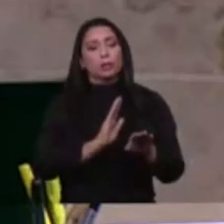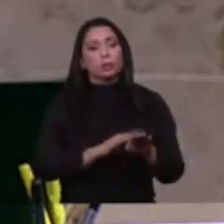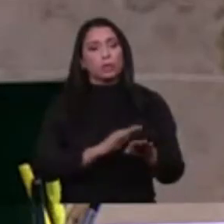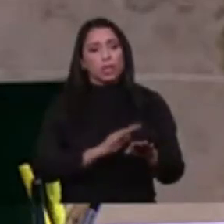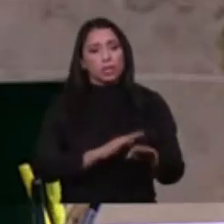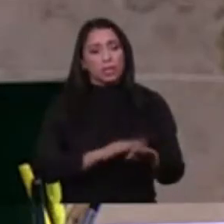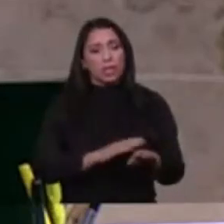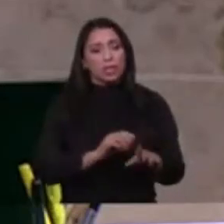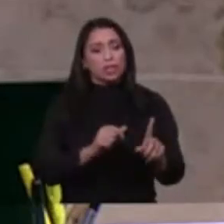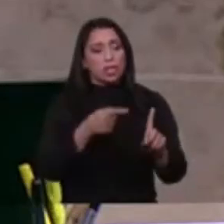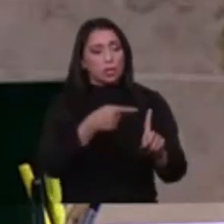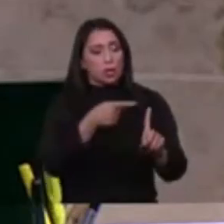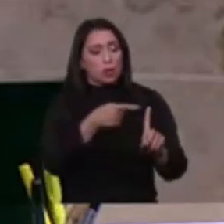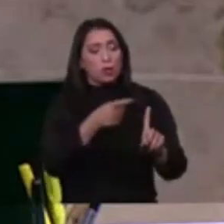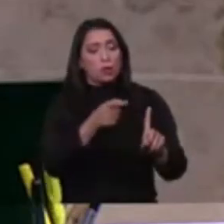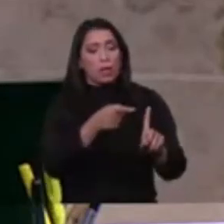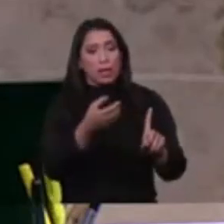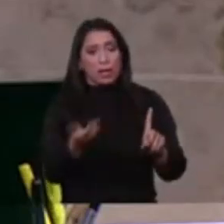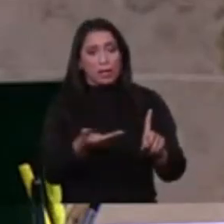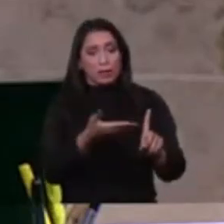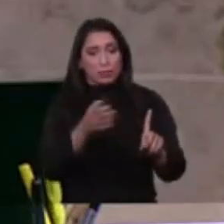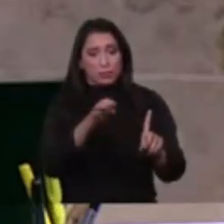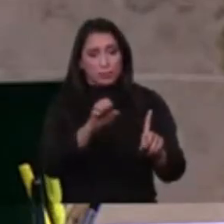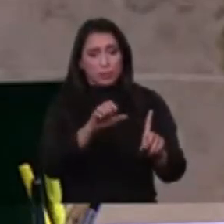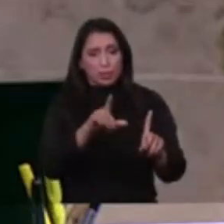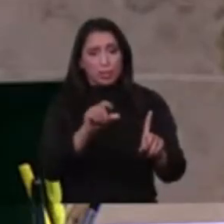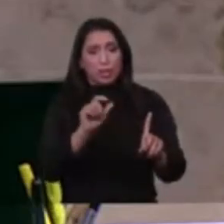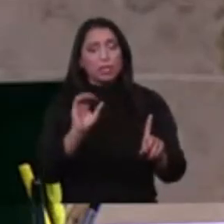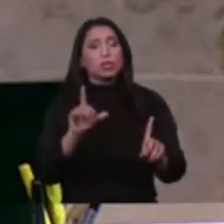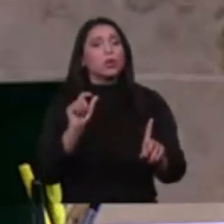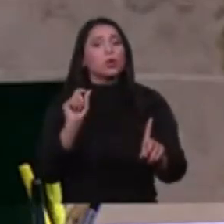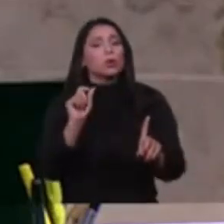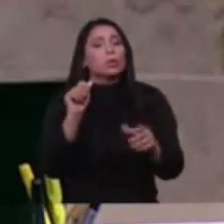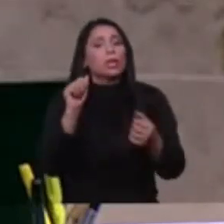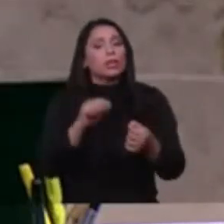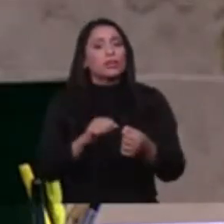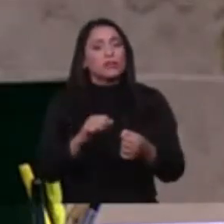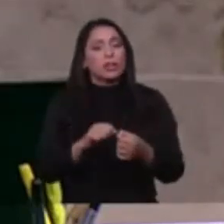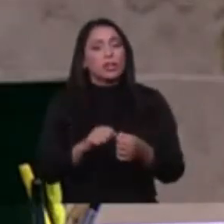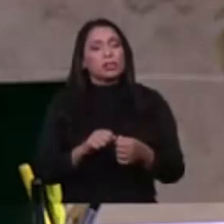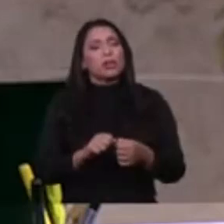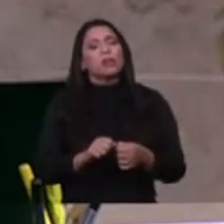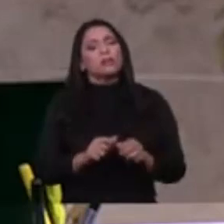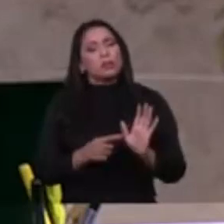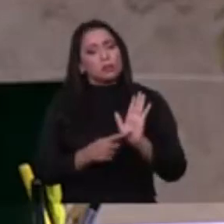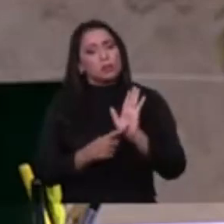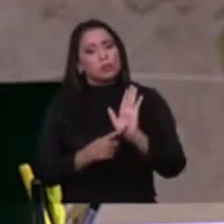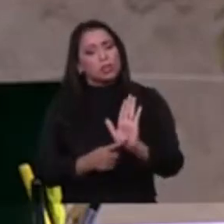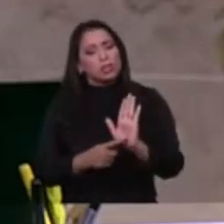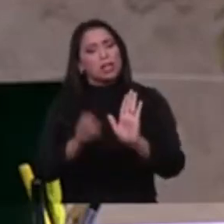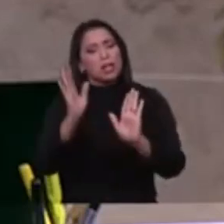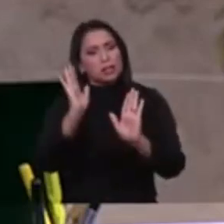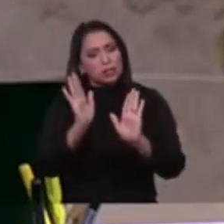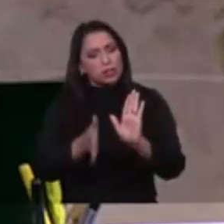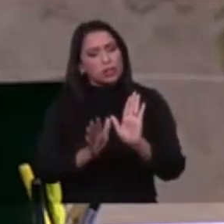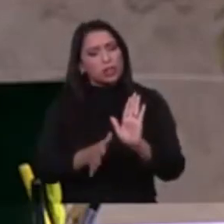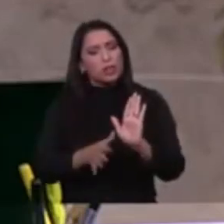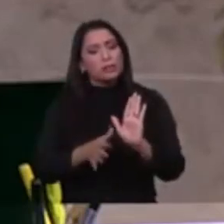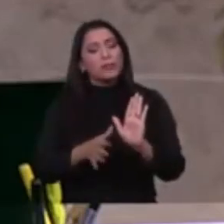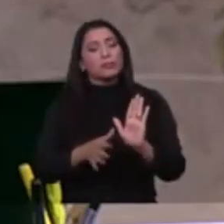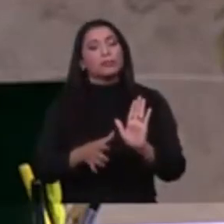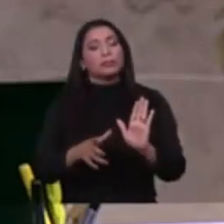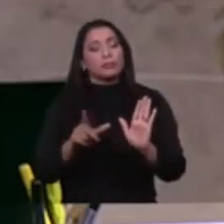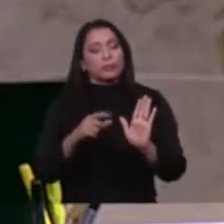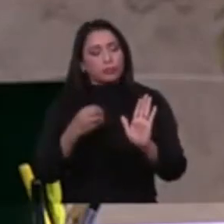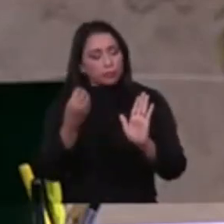delitivas de Aécio, no intuito de destacar pontos singulares já expostos extensivamente nos